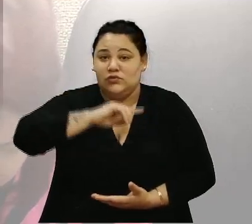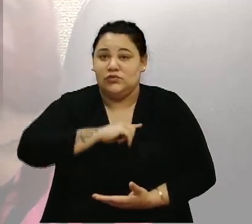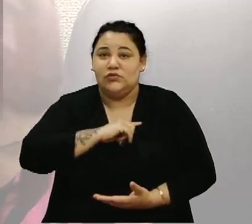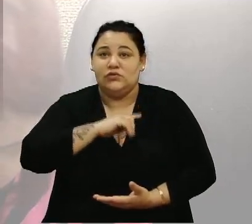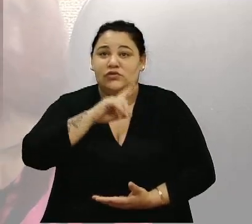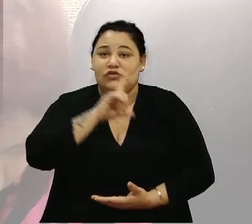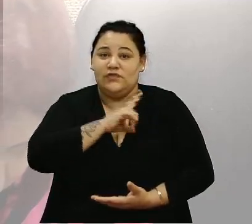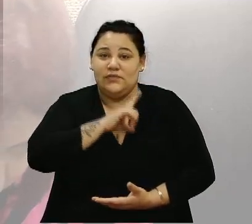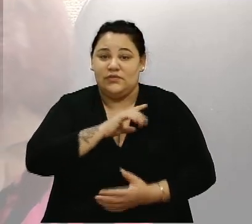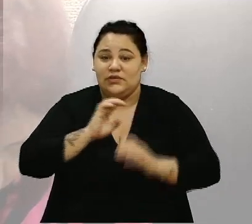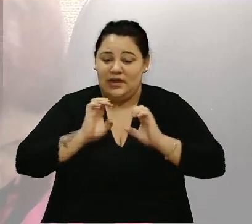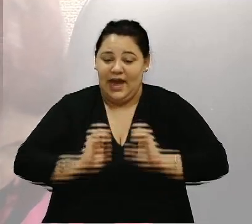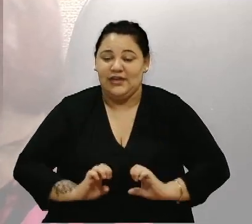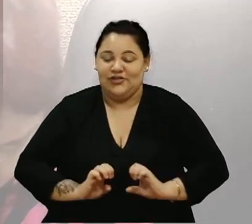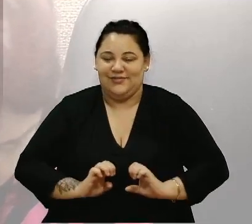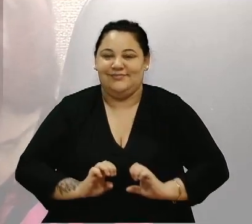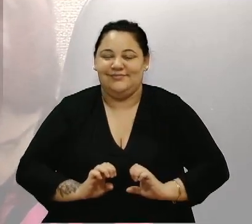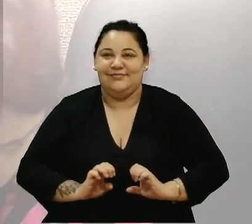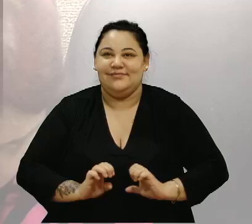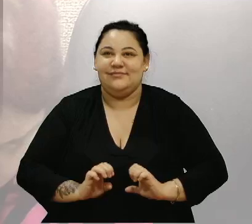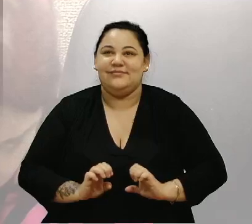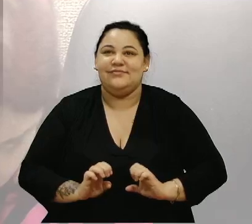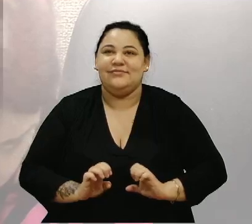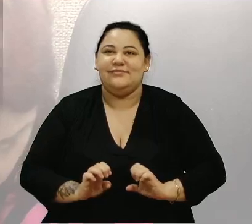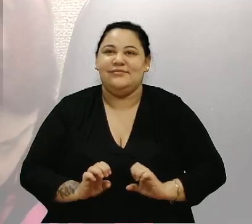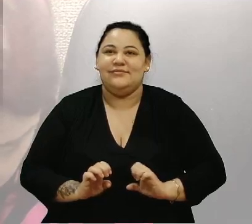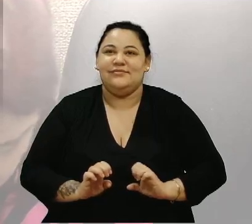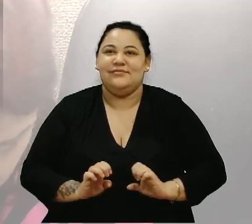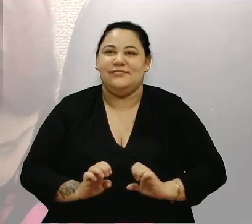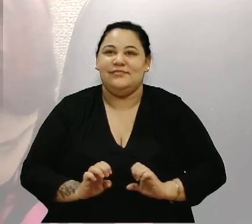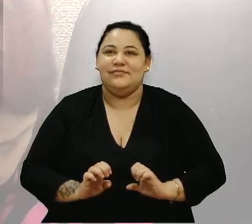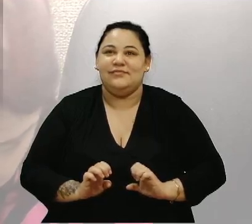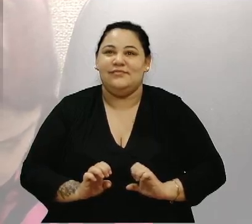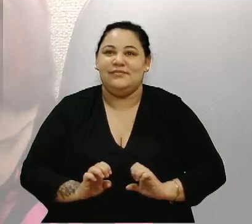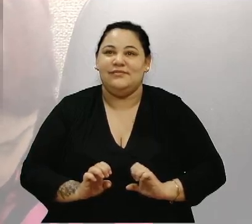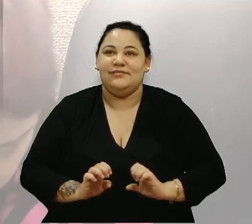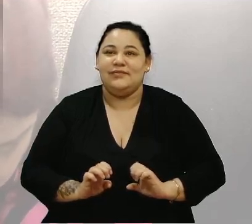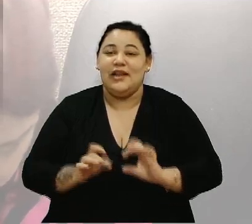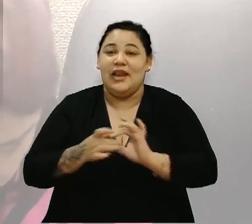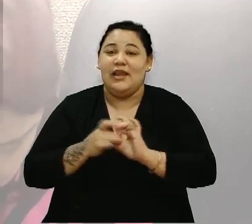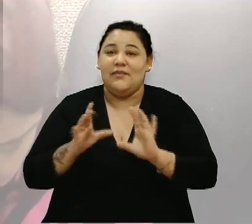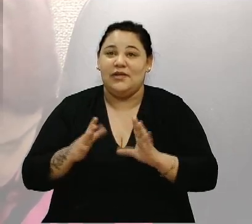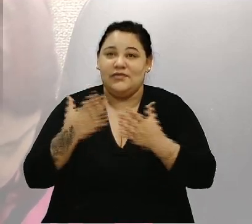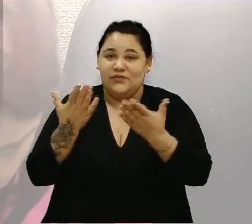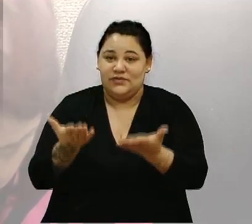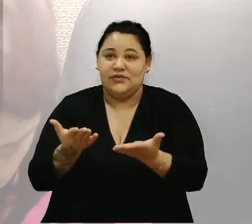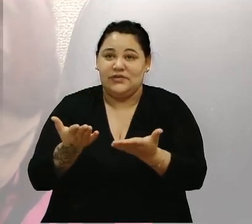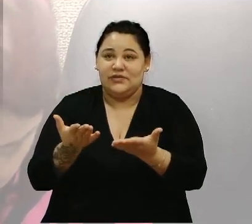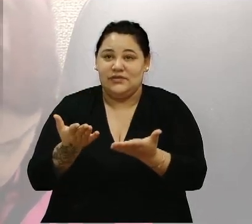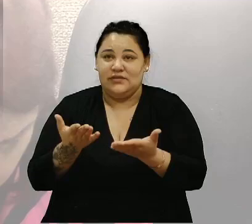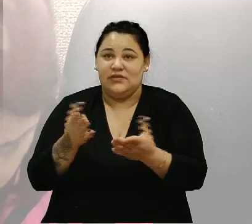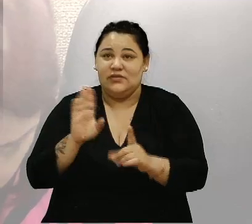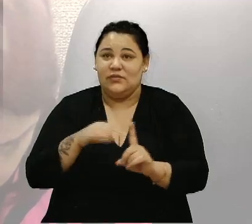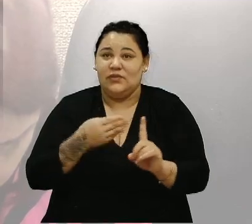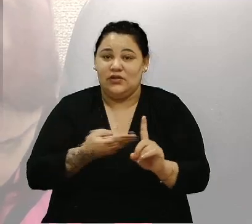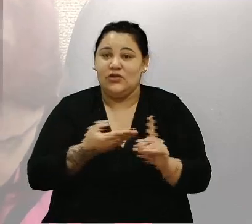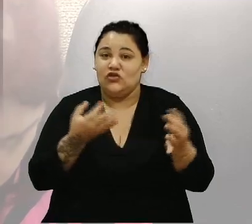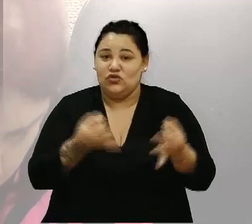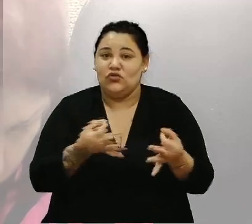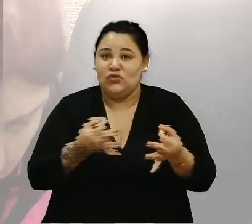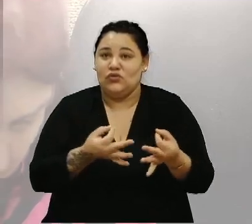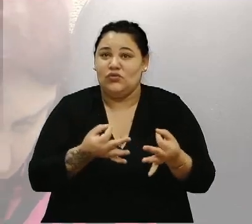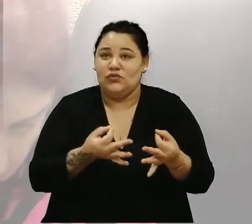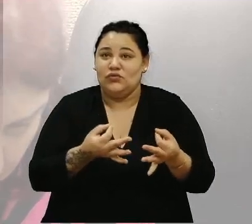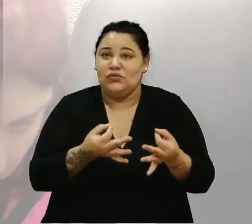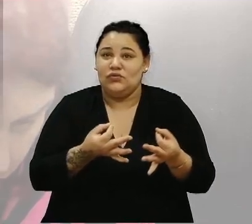tivemos ética, vereador. E deixamos que o senhor homenageasse. É justo, o senhor chegou